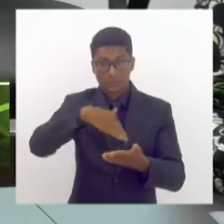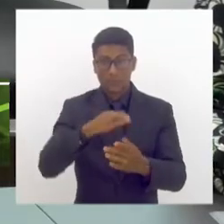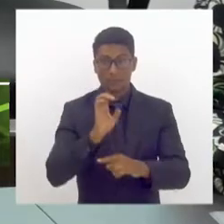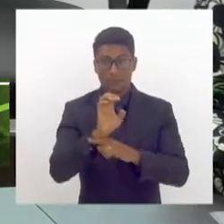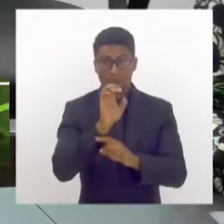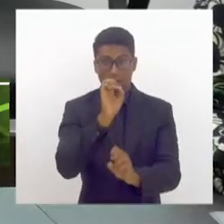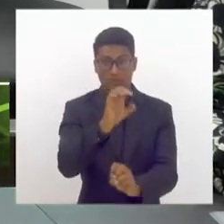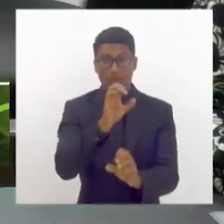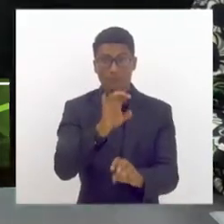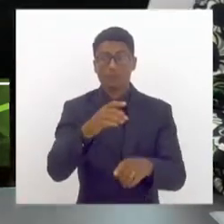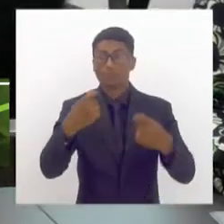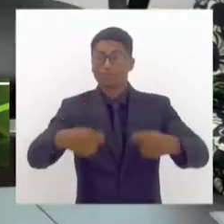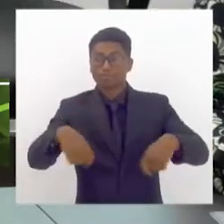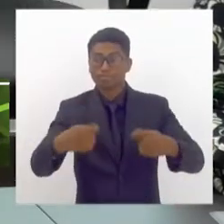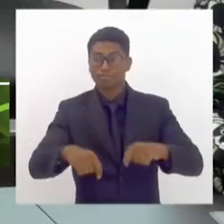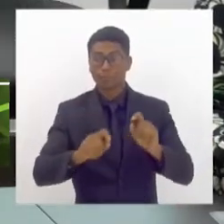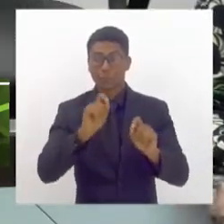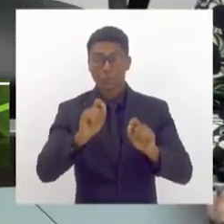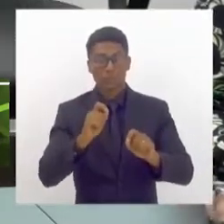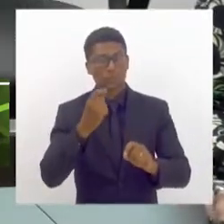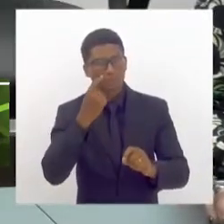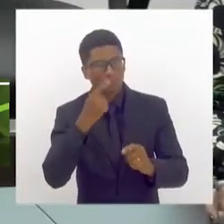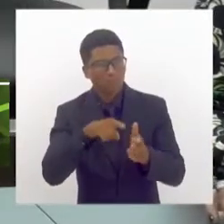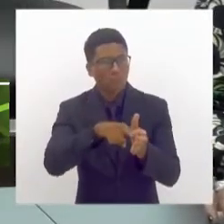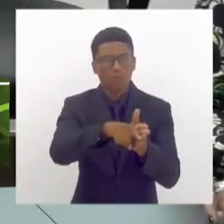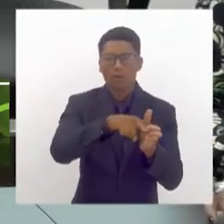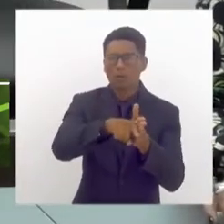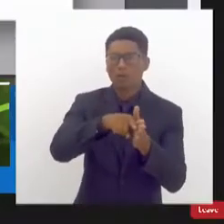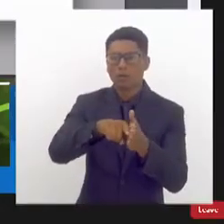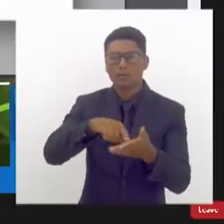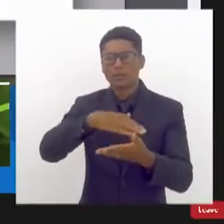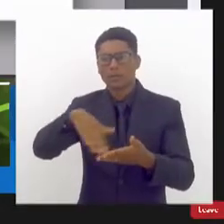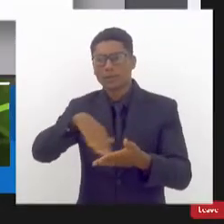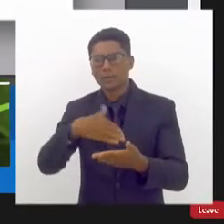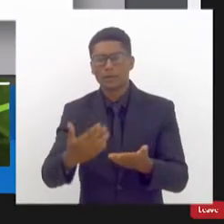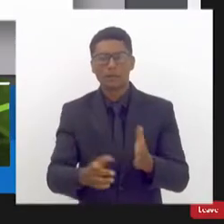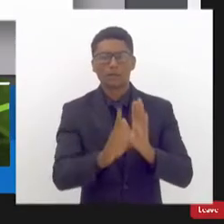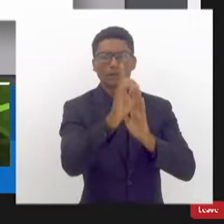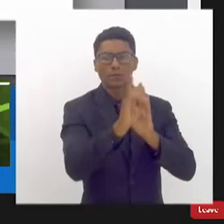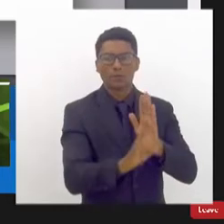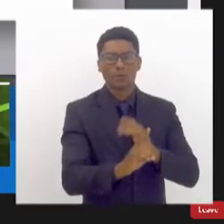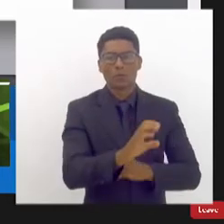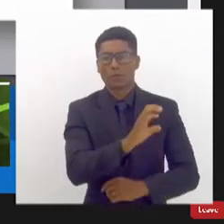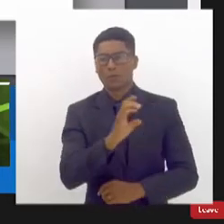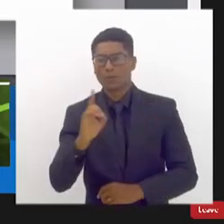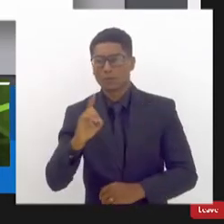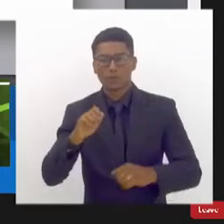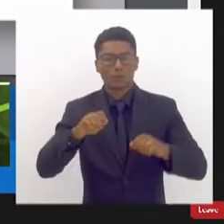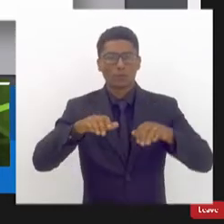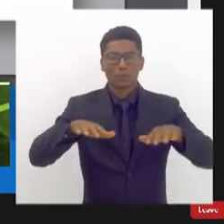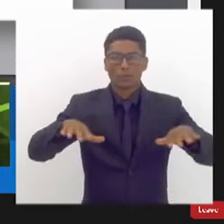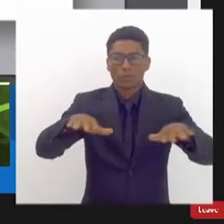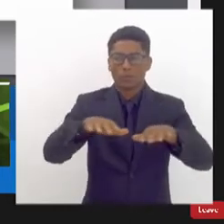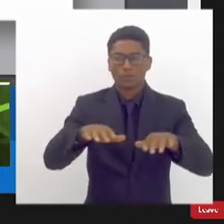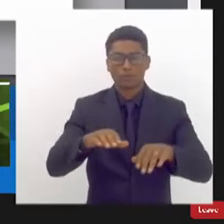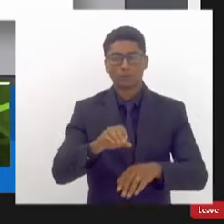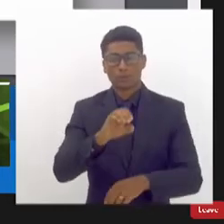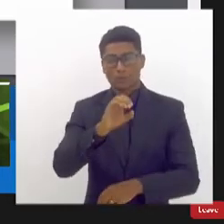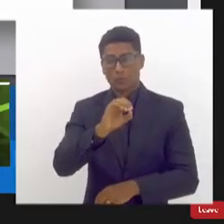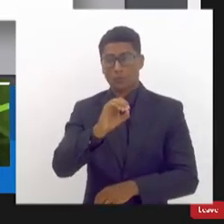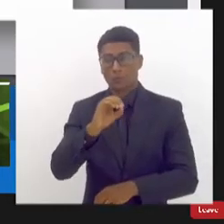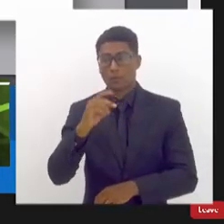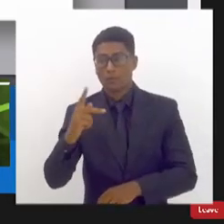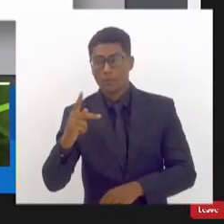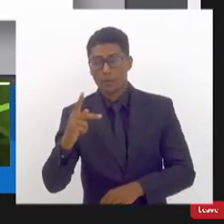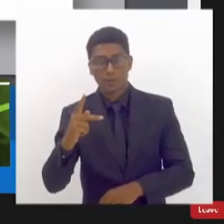de maneira a verificar todos os diretores, secretários, mantenedores, coordenadores técnicos e orientadores pedagógicos em